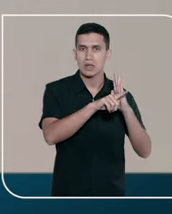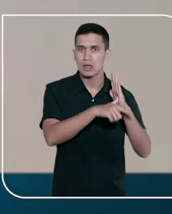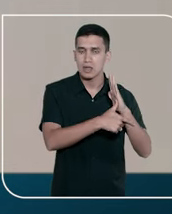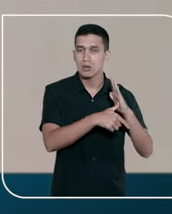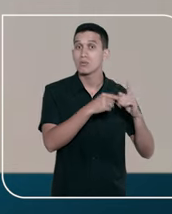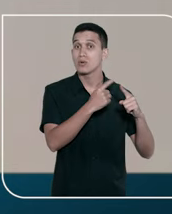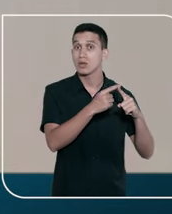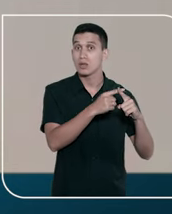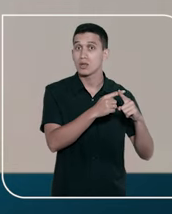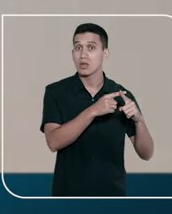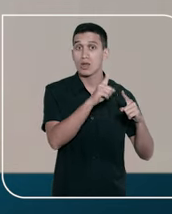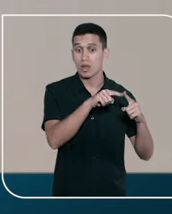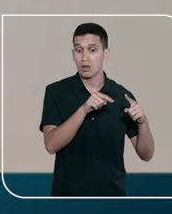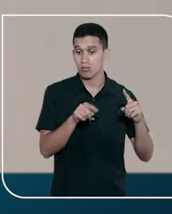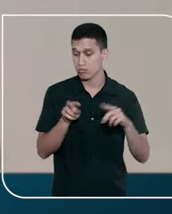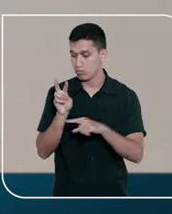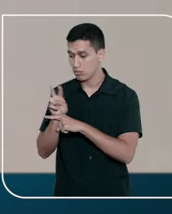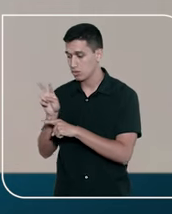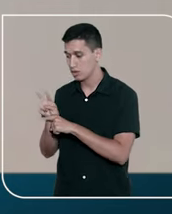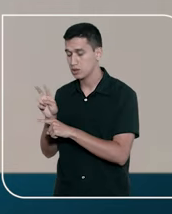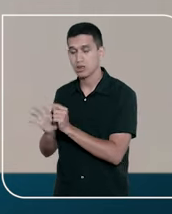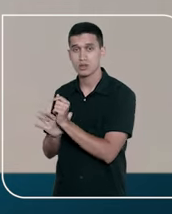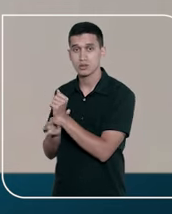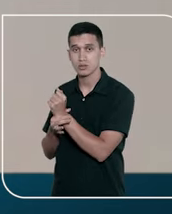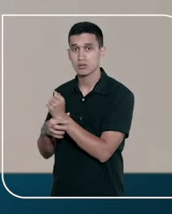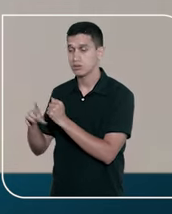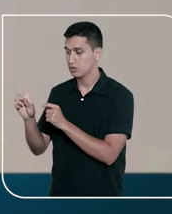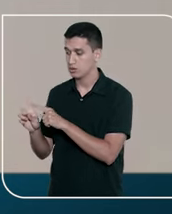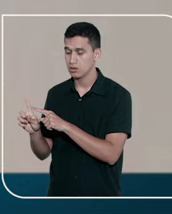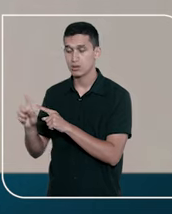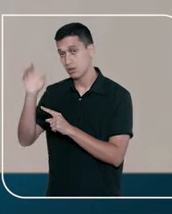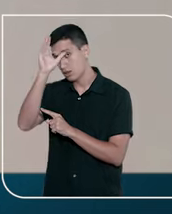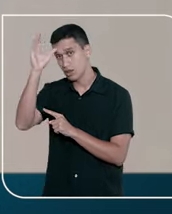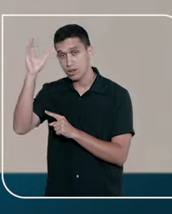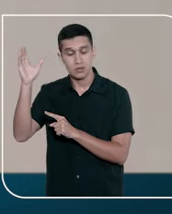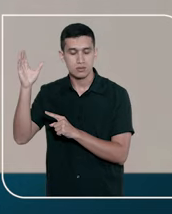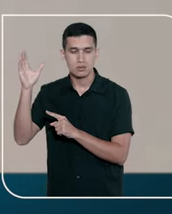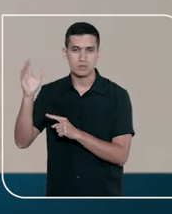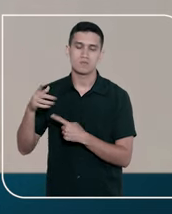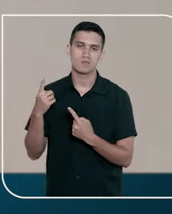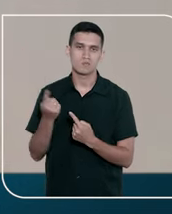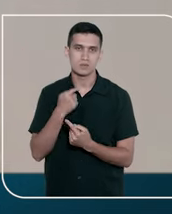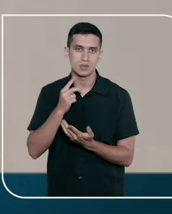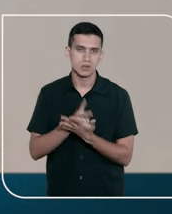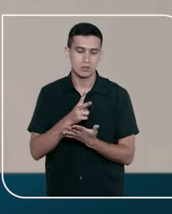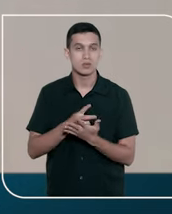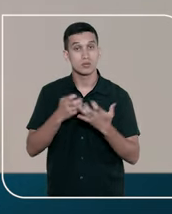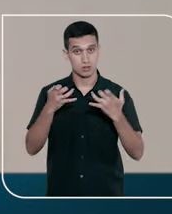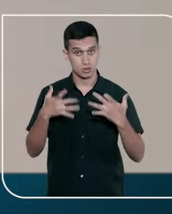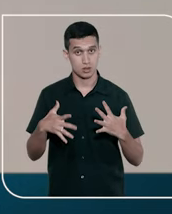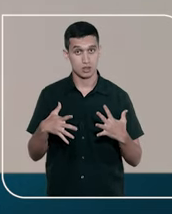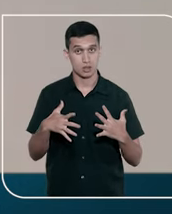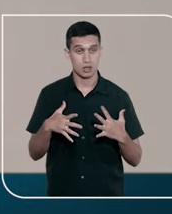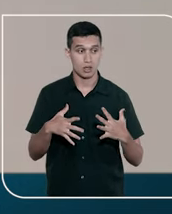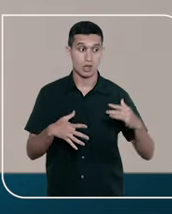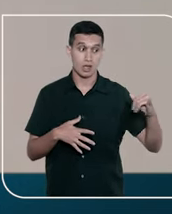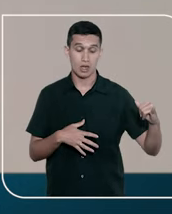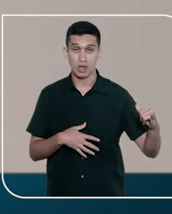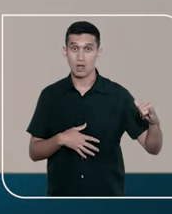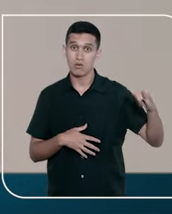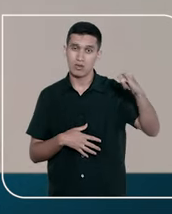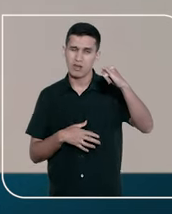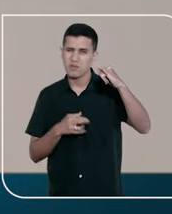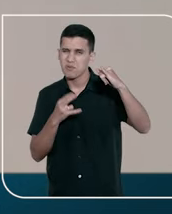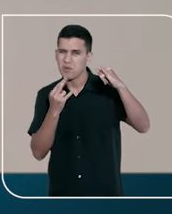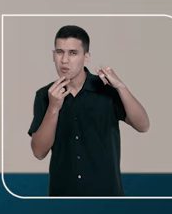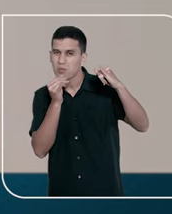um voo, é proteger a segurança da aviação civil. A gente sempre diz, né? Avião não é ônibus. Se o ônibus